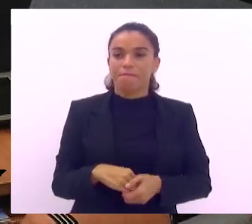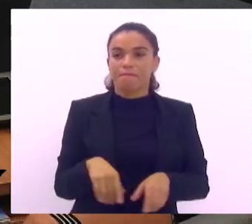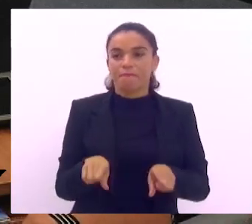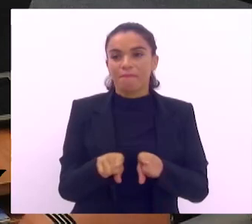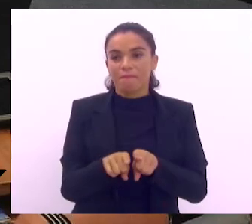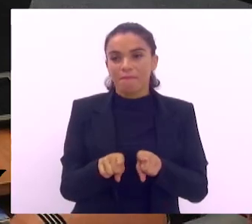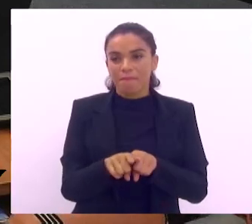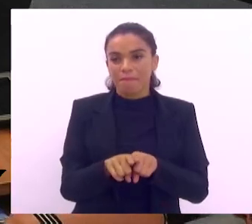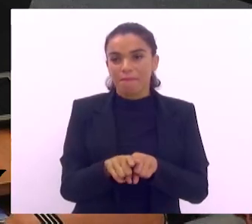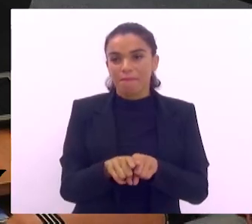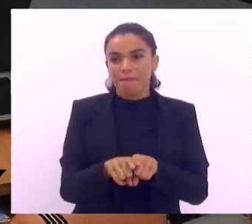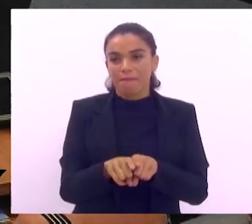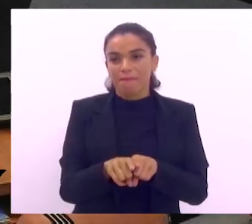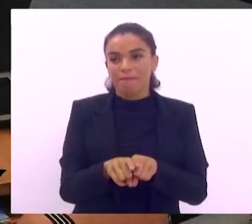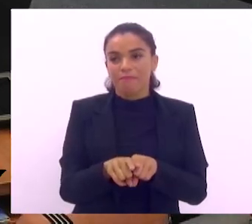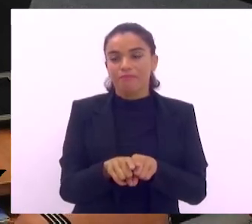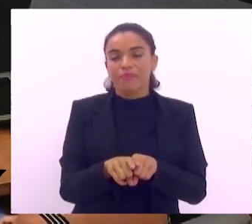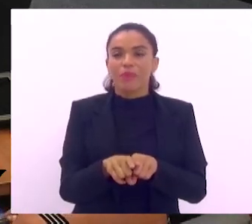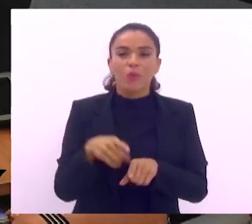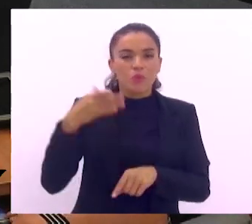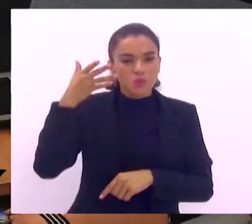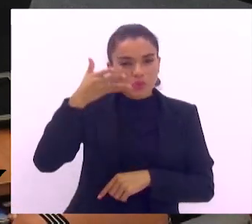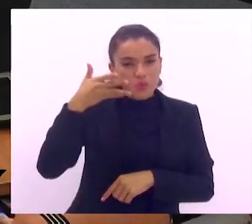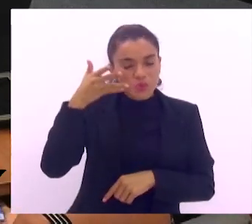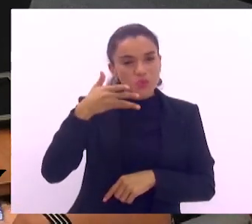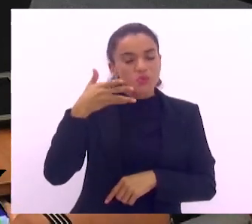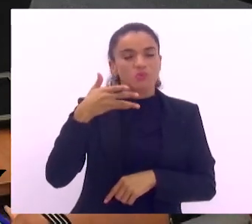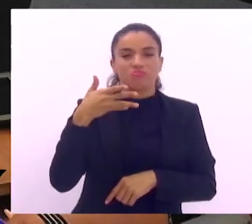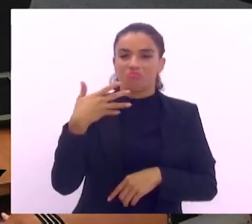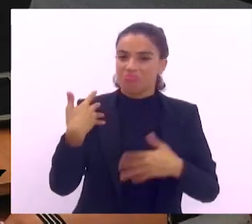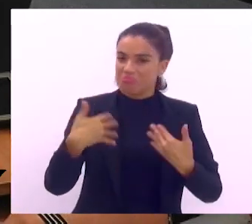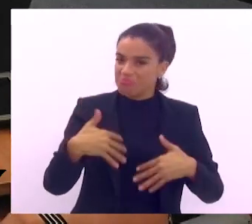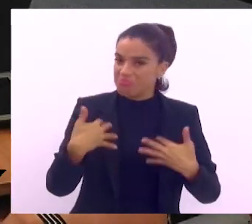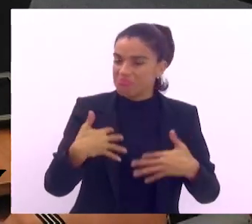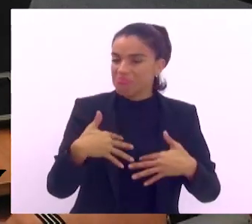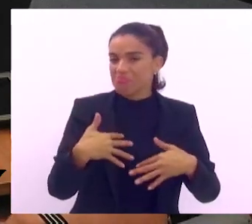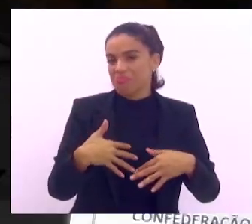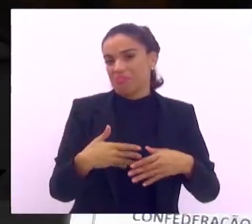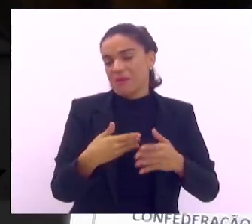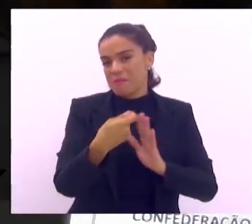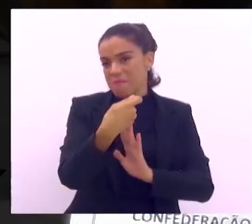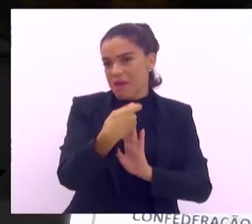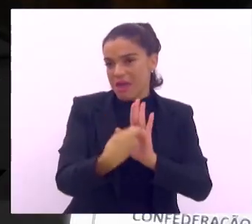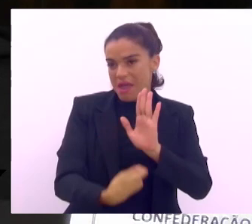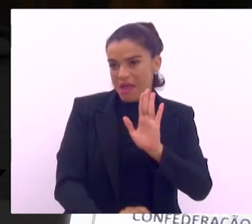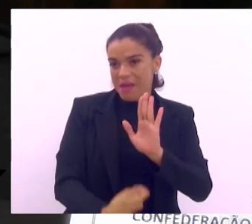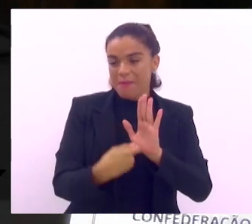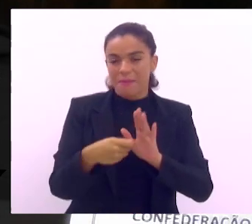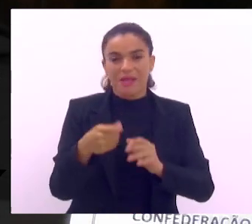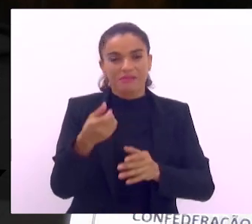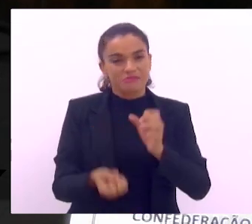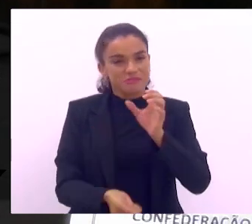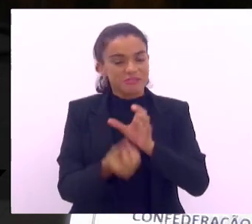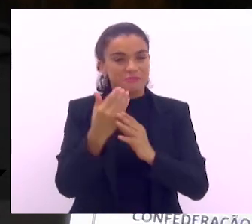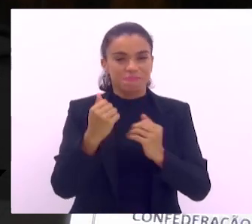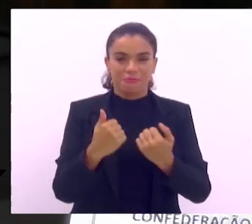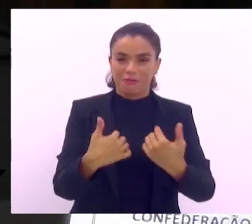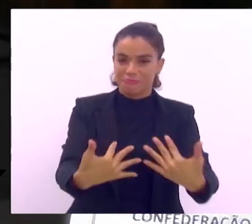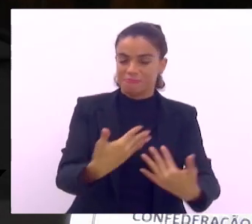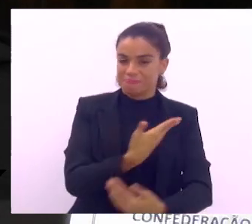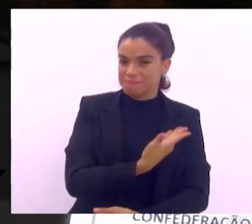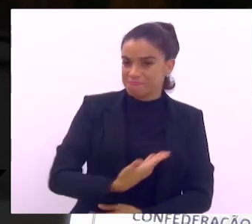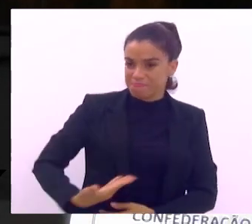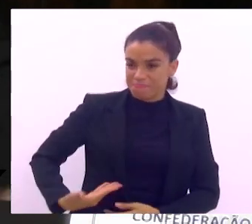escutá-lo, e os argumentos são muitos para que nós tenhamos essa audiência pública,